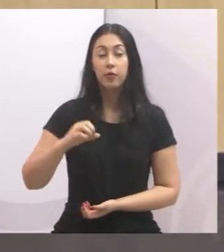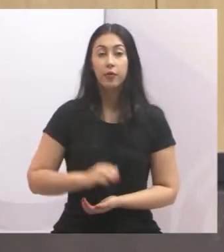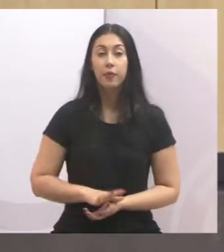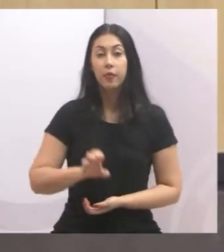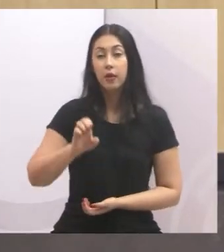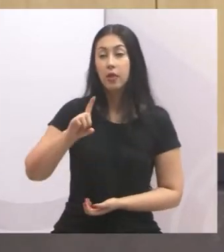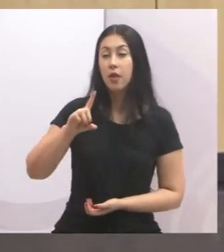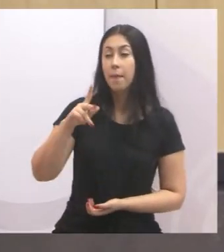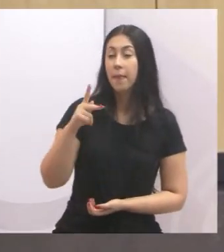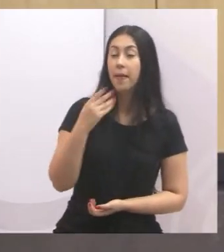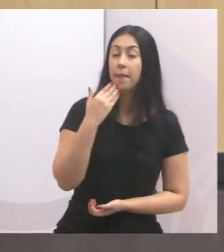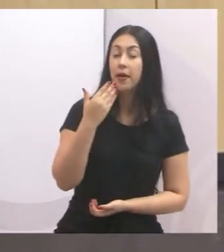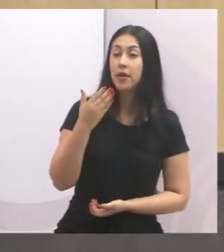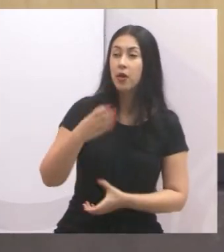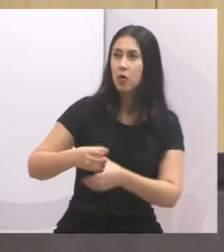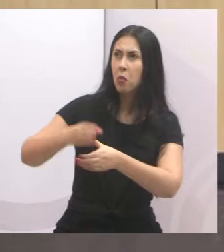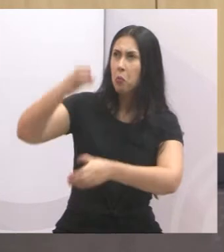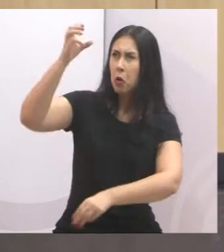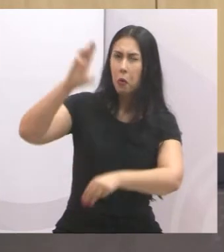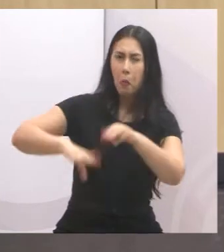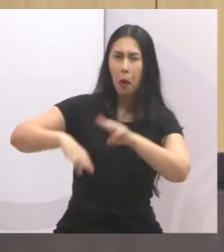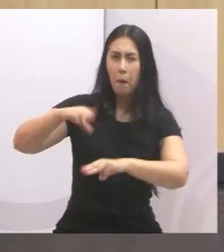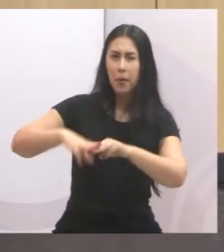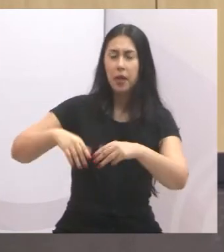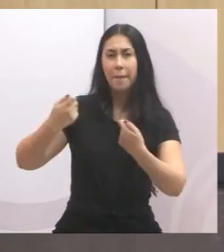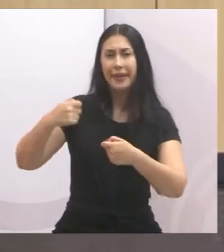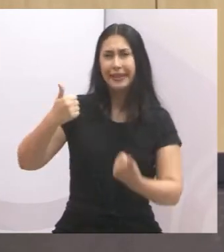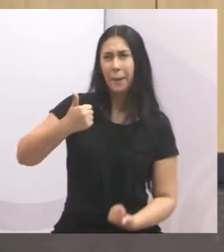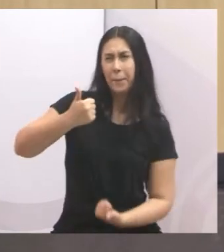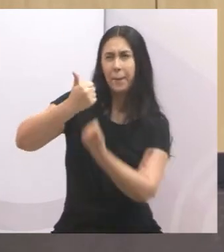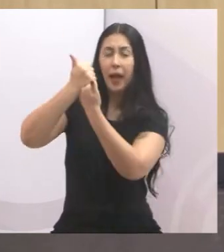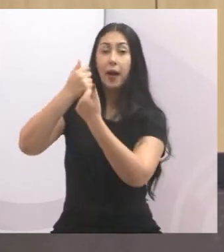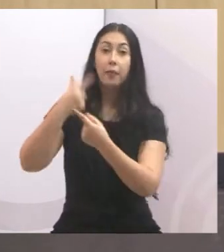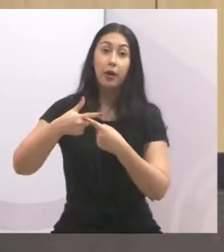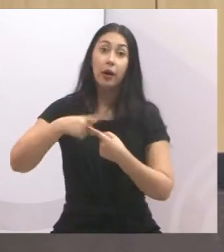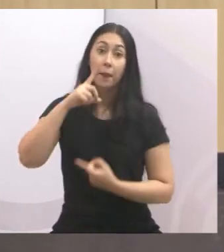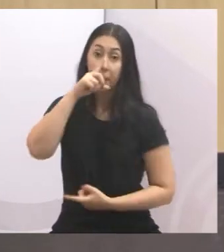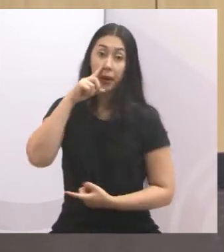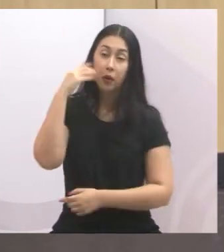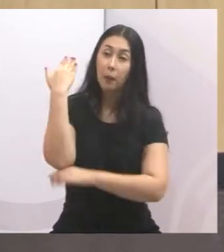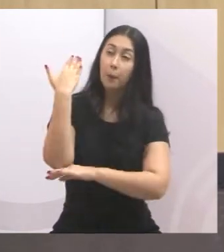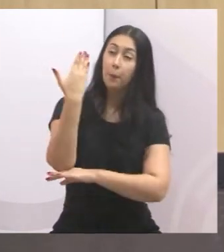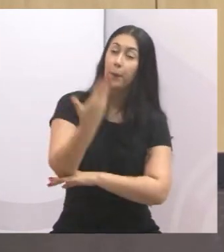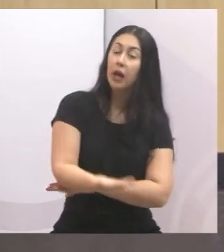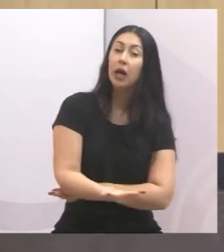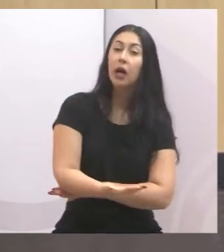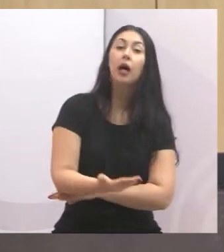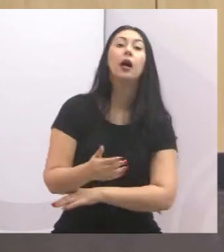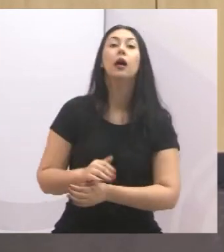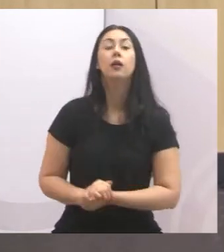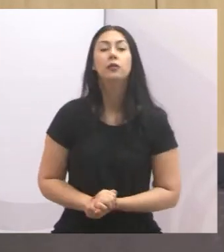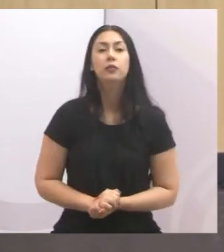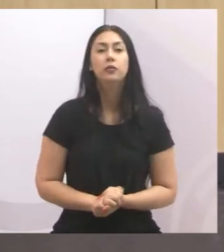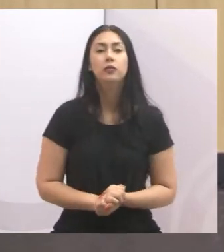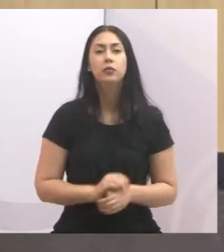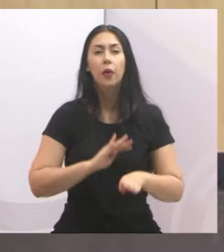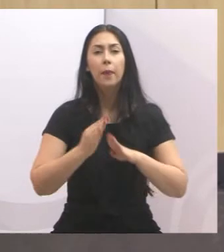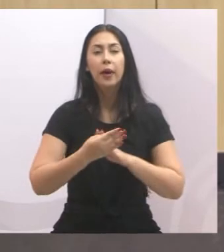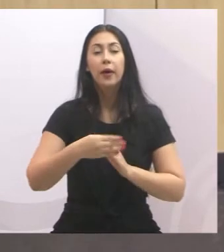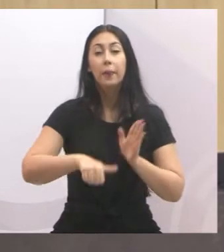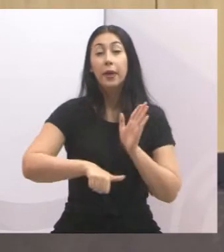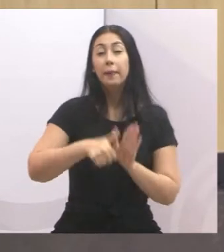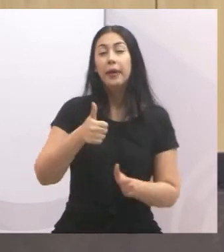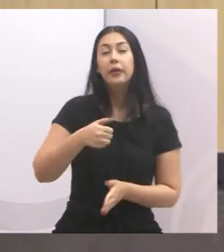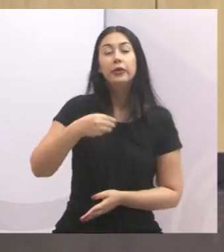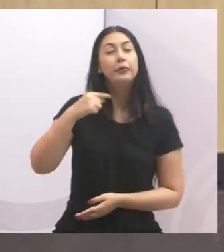EDP solicitando a substituição de poste de madeira que apresenta risco de queda na Rua dos Pedreiros, ao lado do número 41, no conjunto 1º de